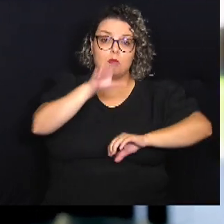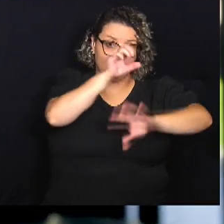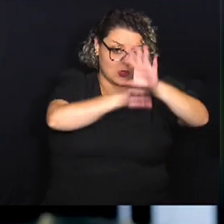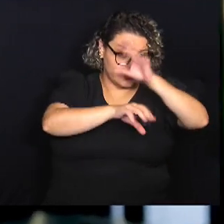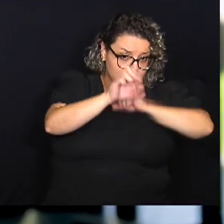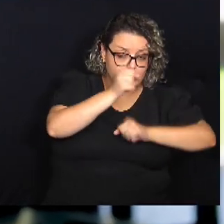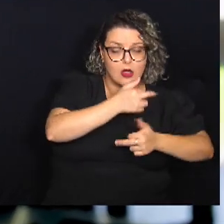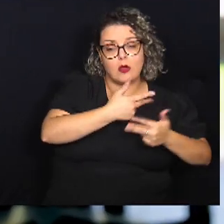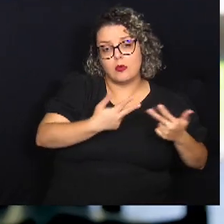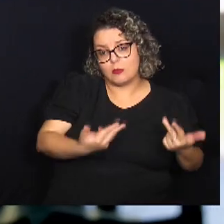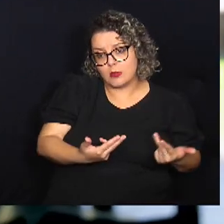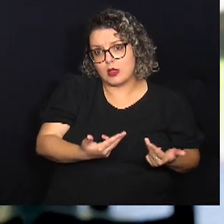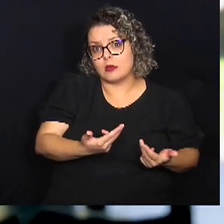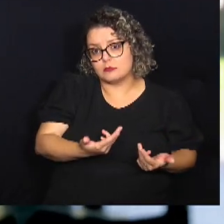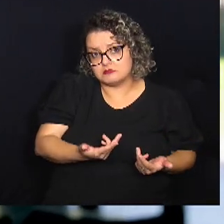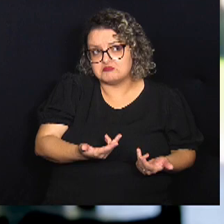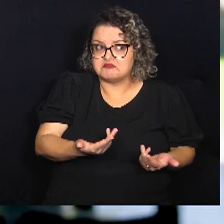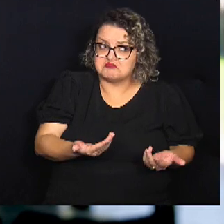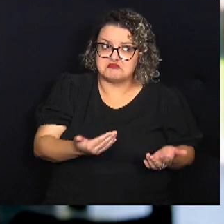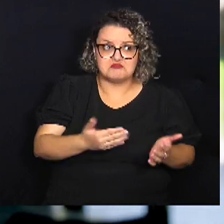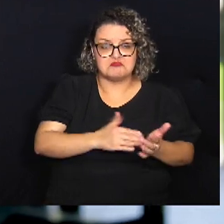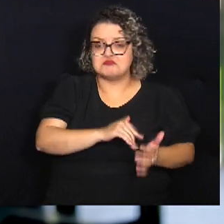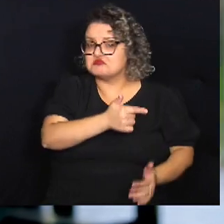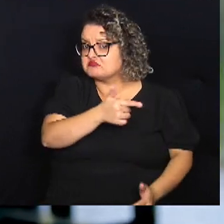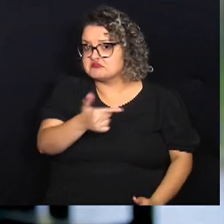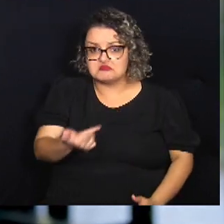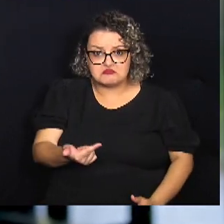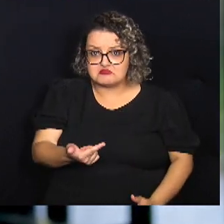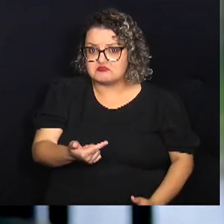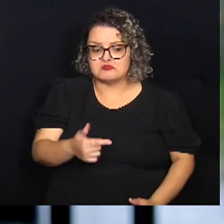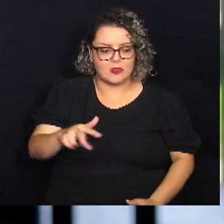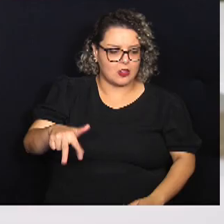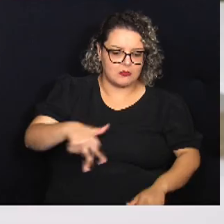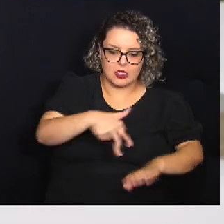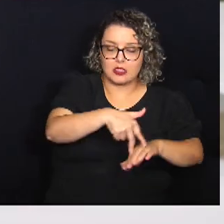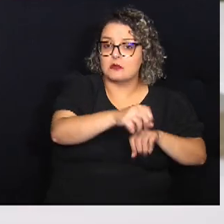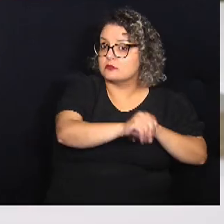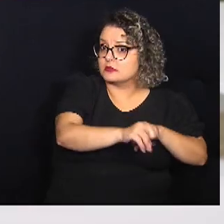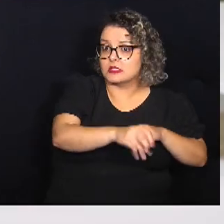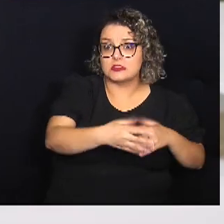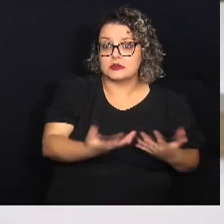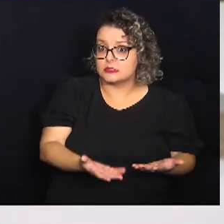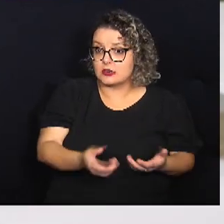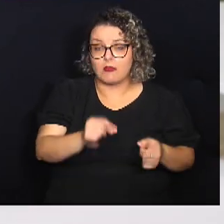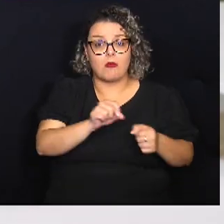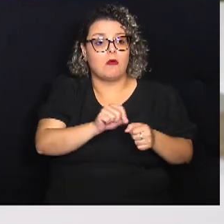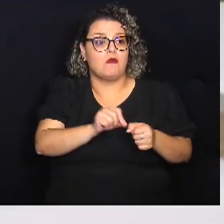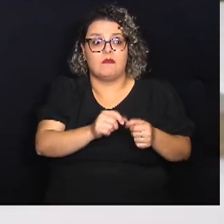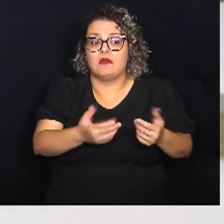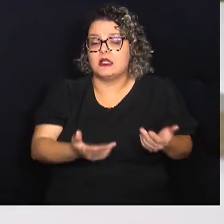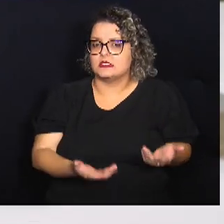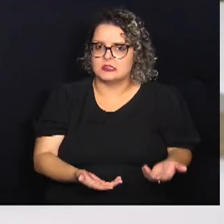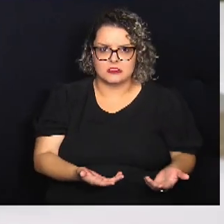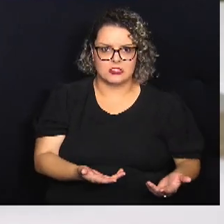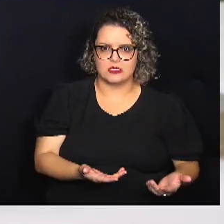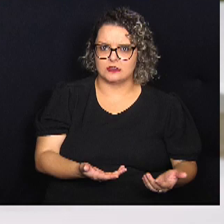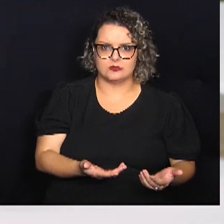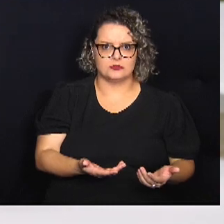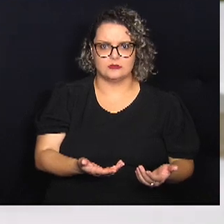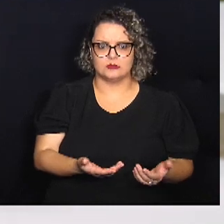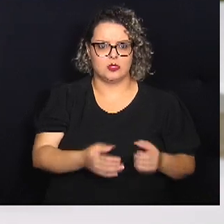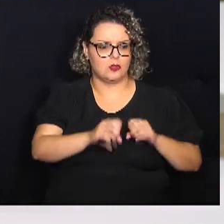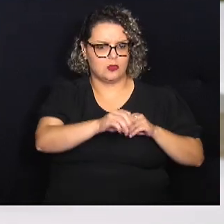alguma coisa, mesmo que eu não tenha alguém me ensinando ou fazendo um